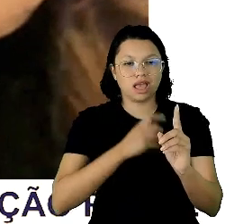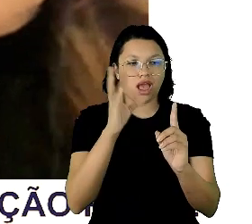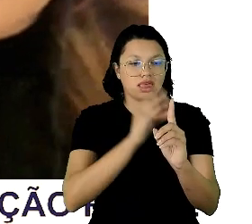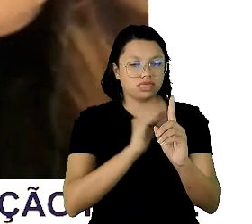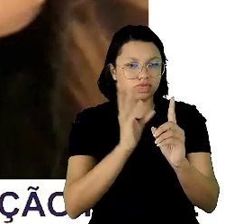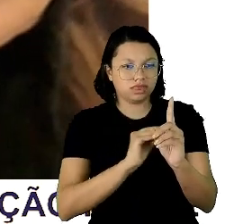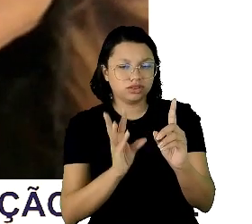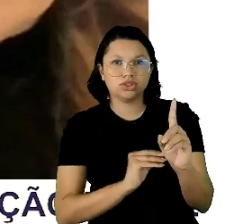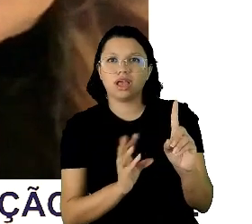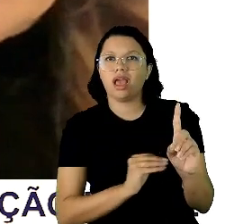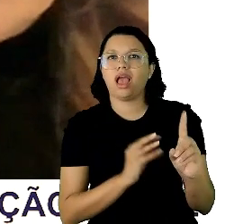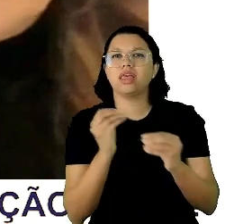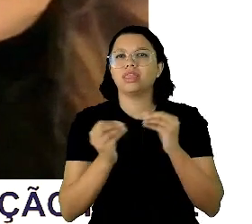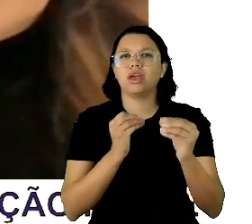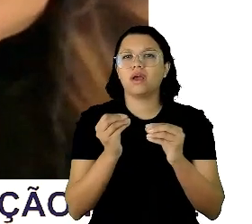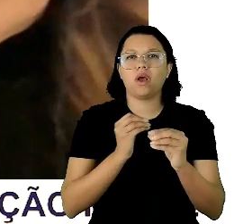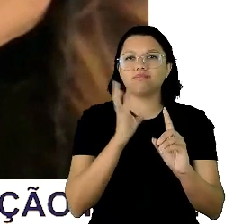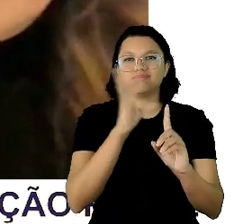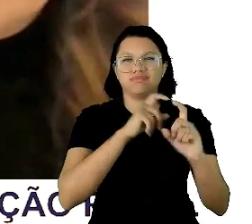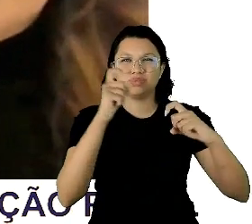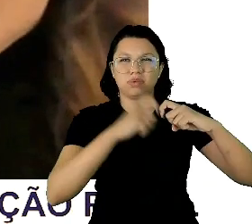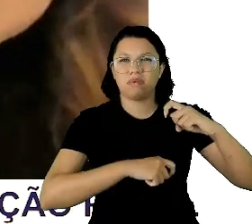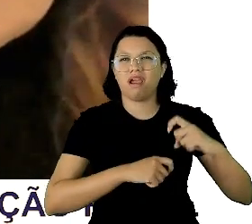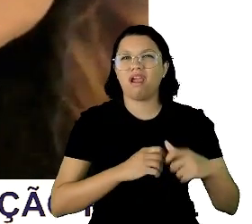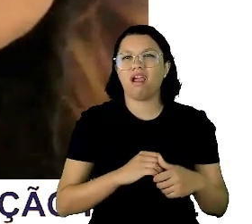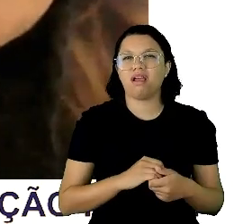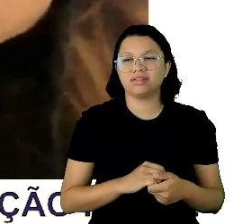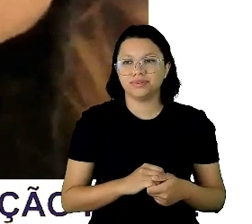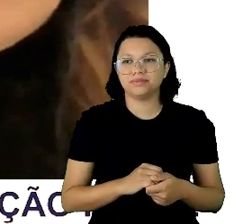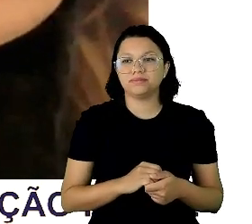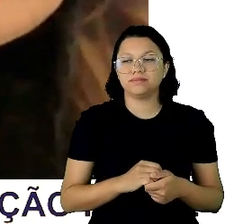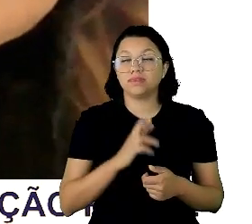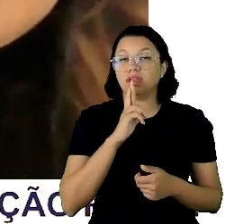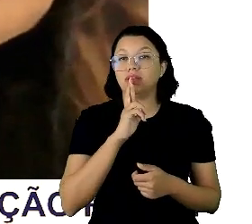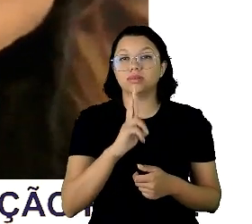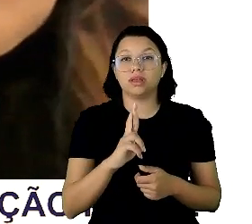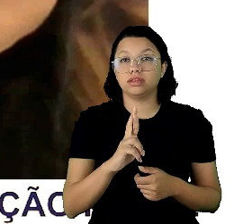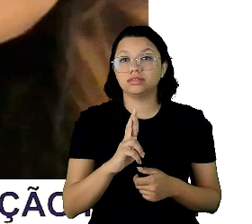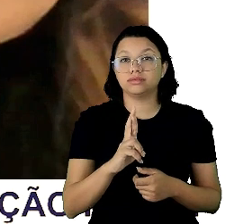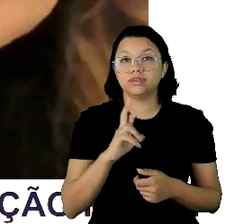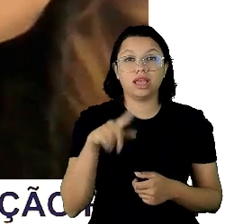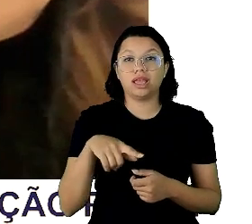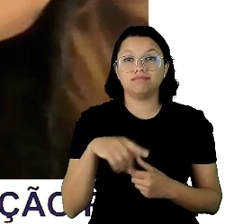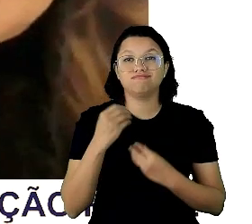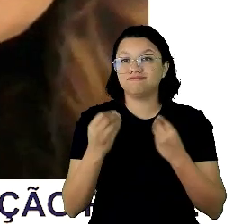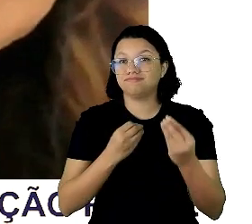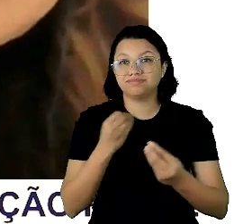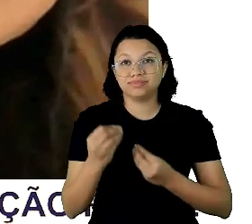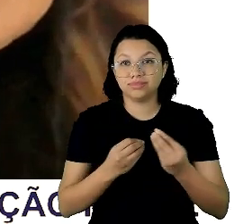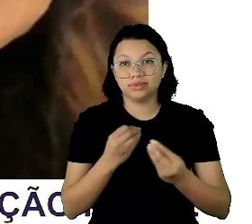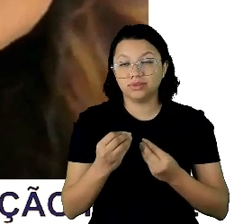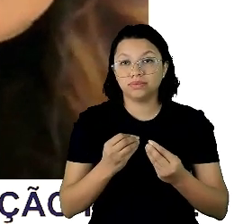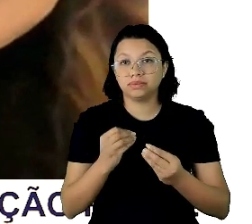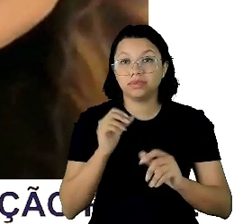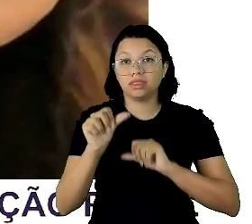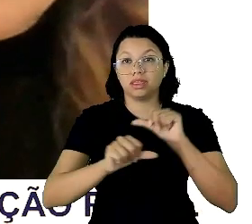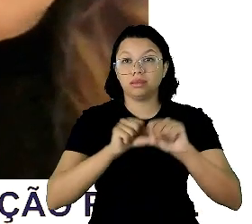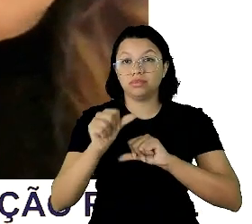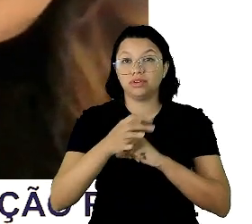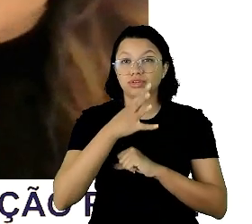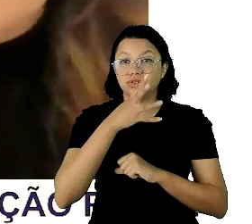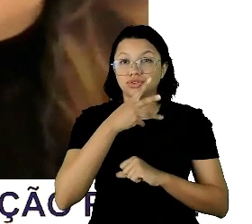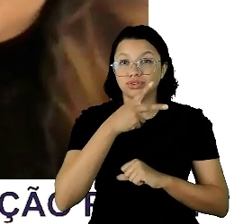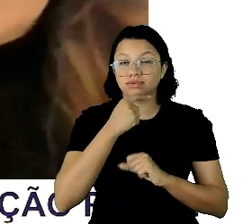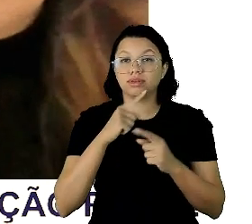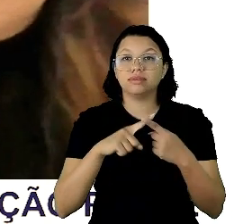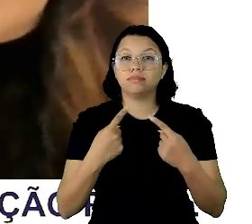e como não ser estuprada. A resposta é que não há como. A mudança é devagar, mas